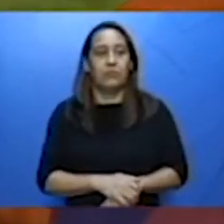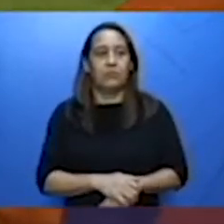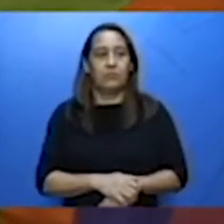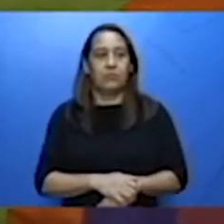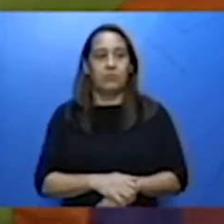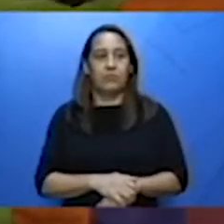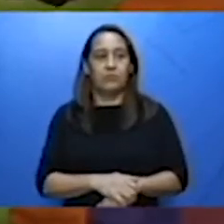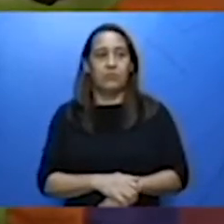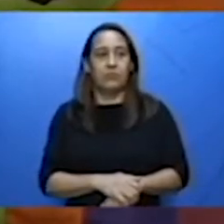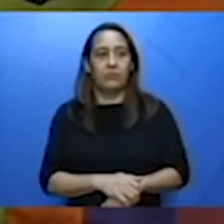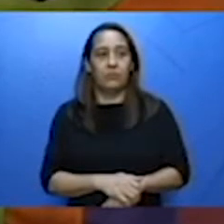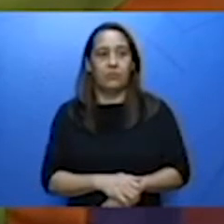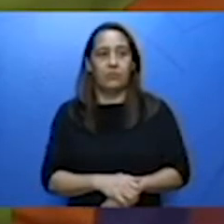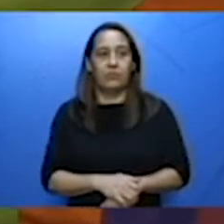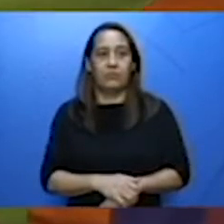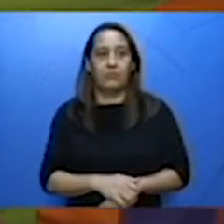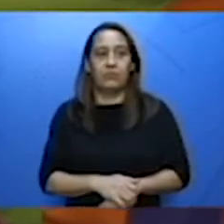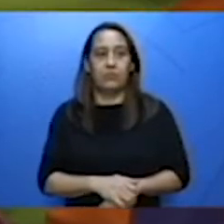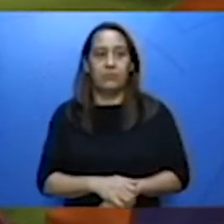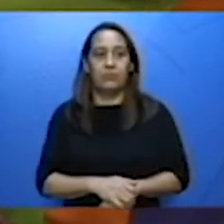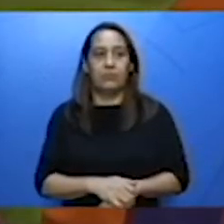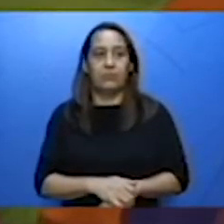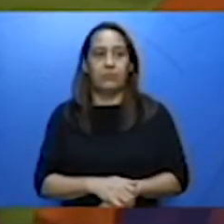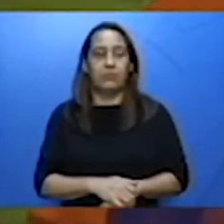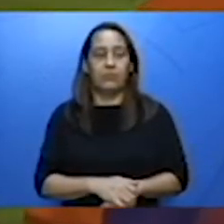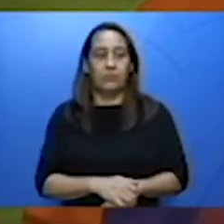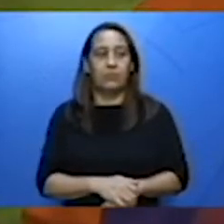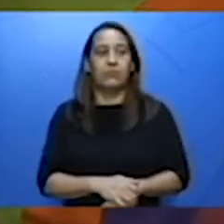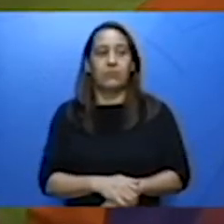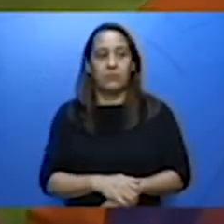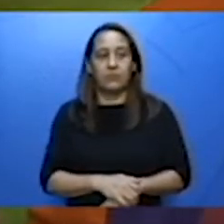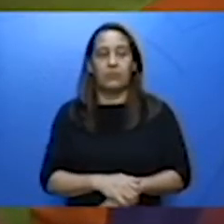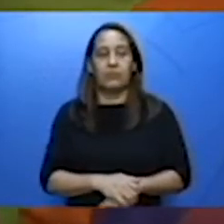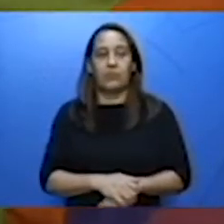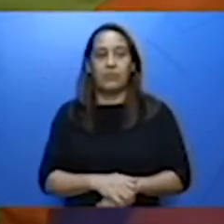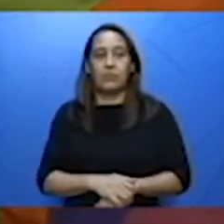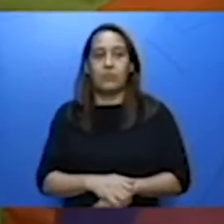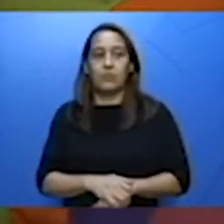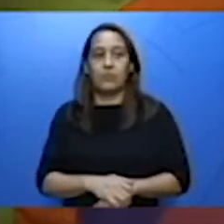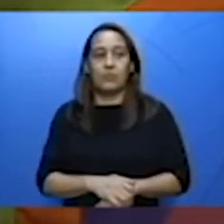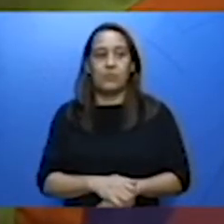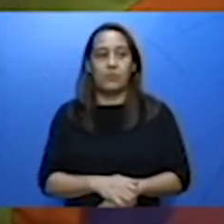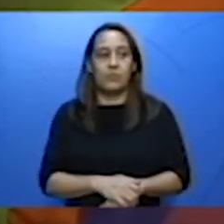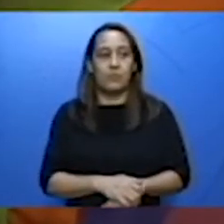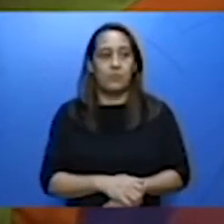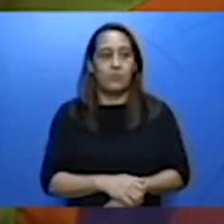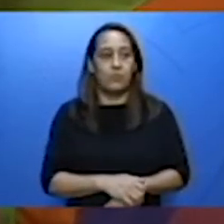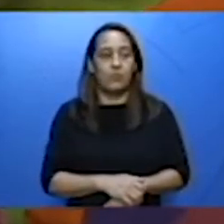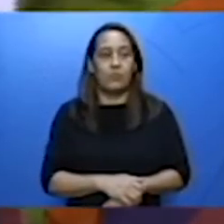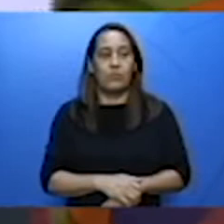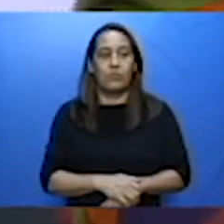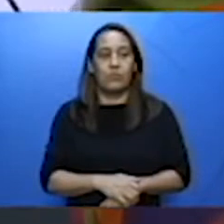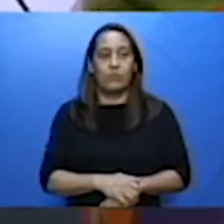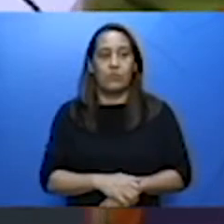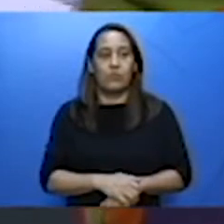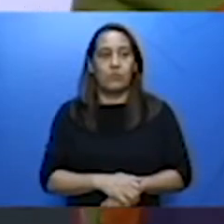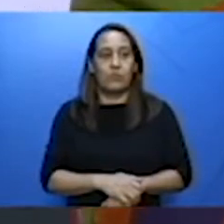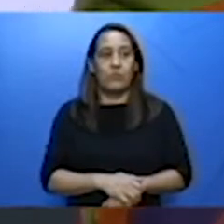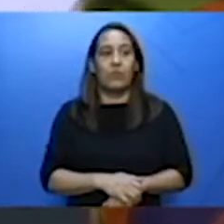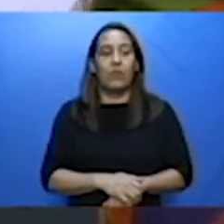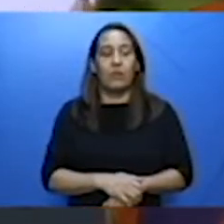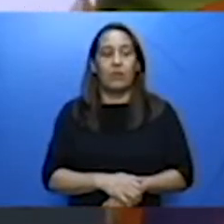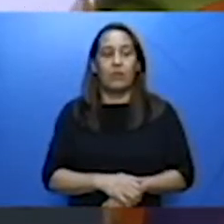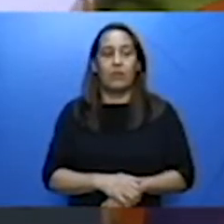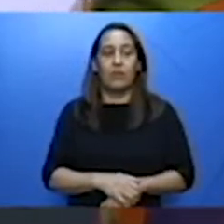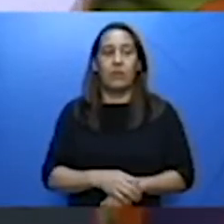você não é dezena? Dezenas moram com dezenas. Vai lá morar na dezena. Aonde que